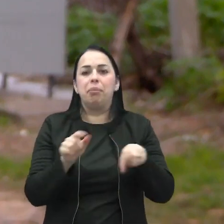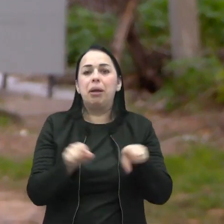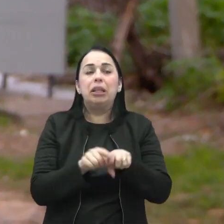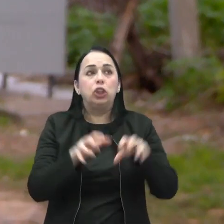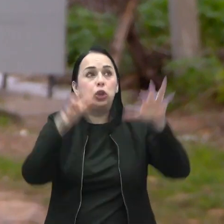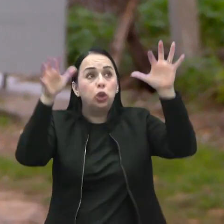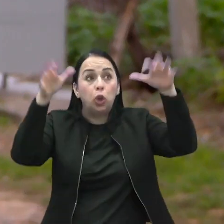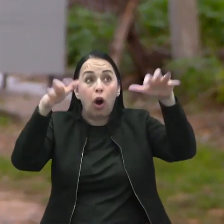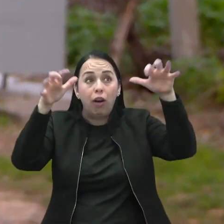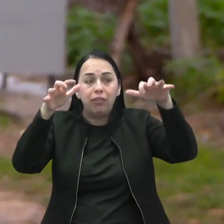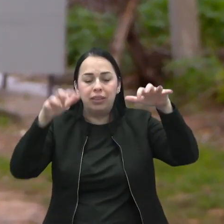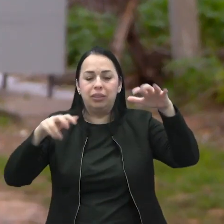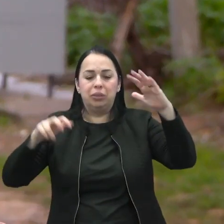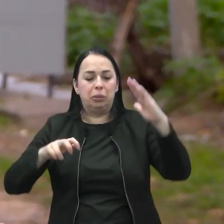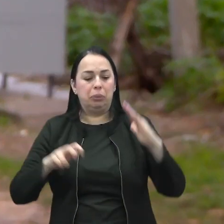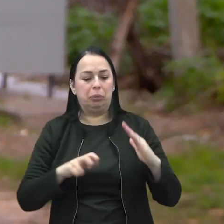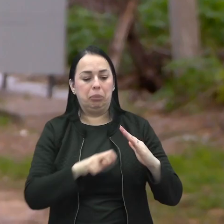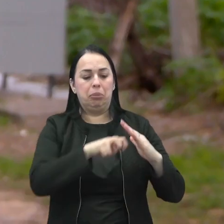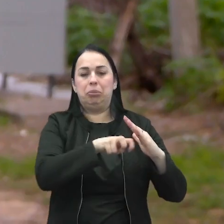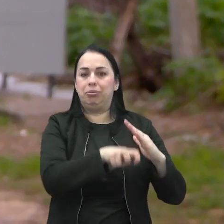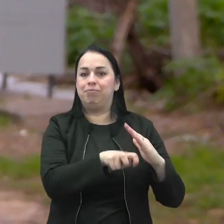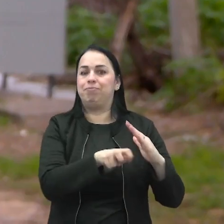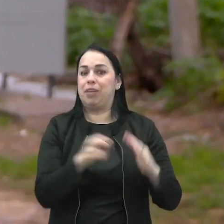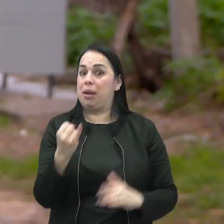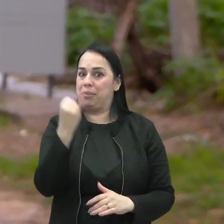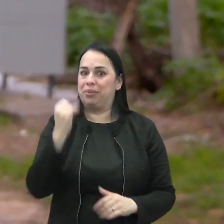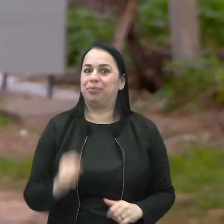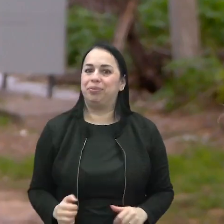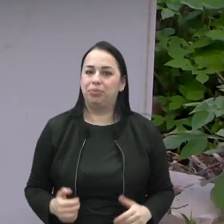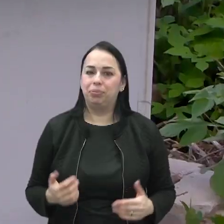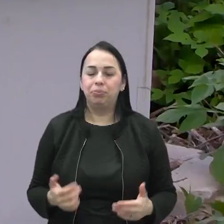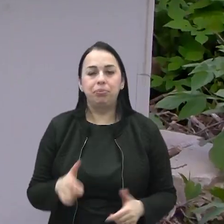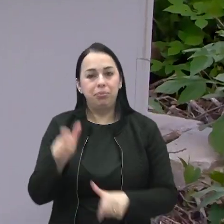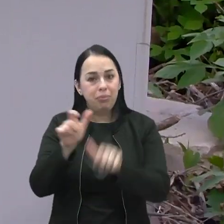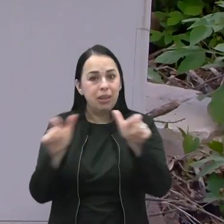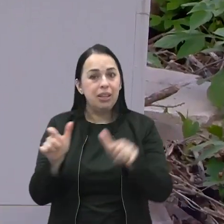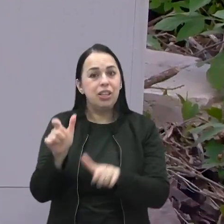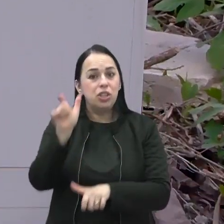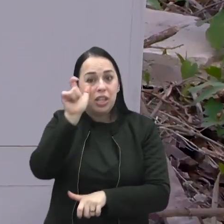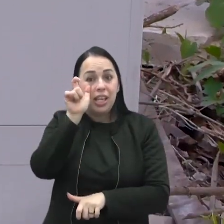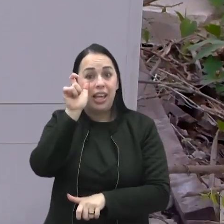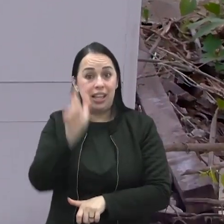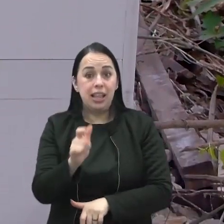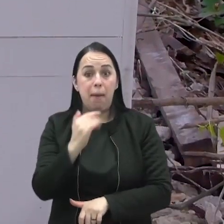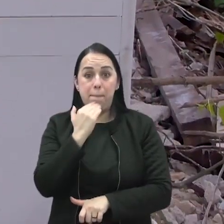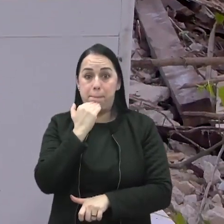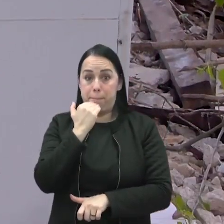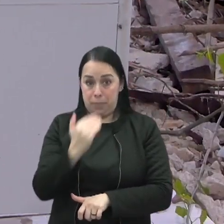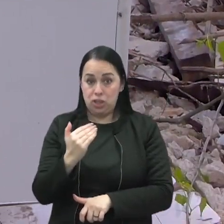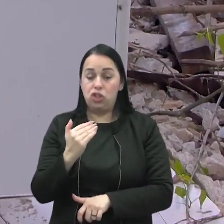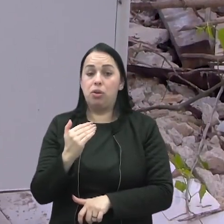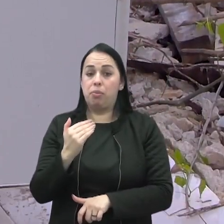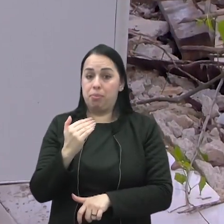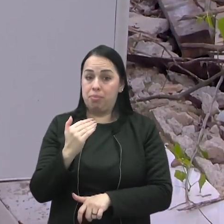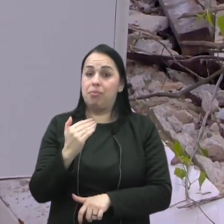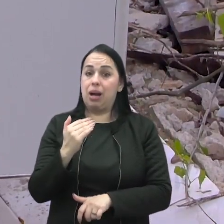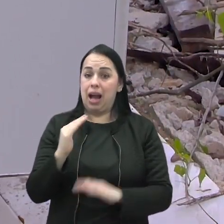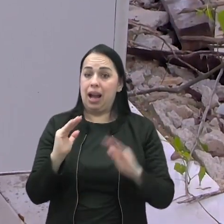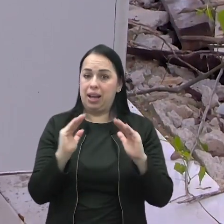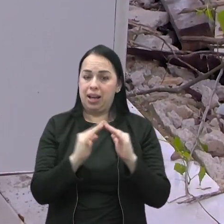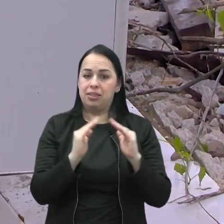se abrigarem da chuva, já é de uma importância surreal. Para os interessados em solicitar a casa